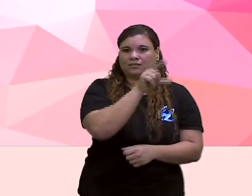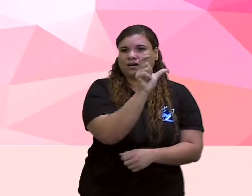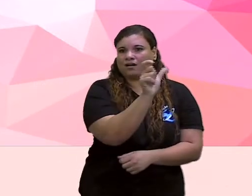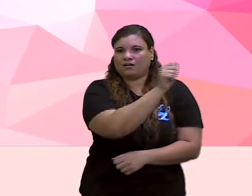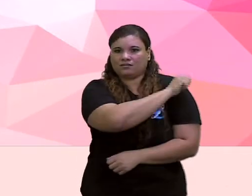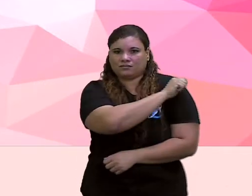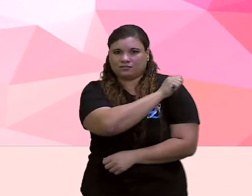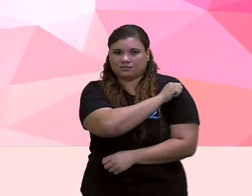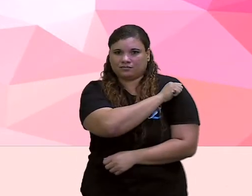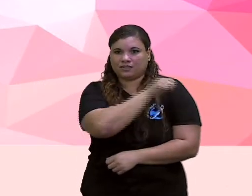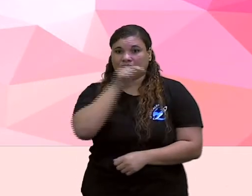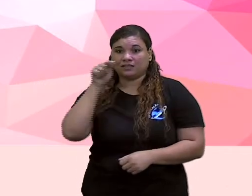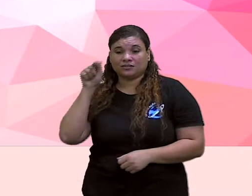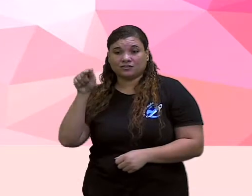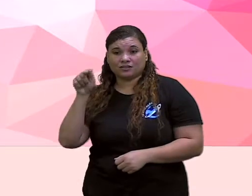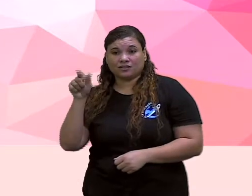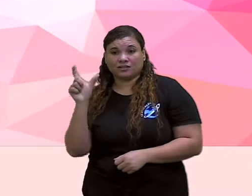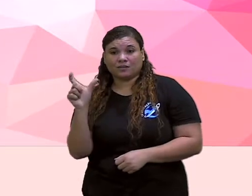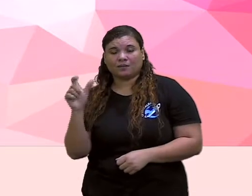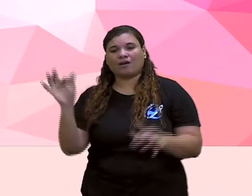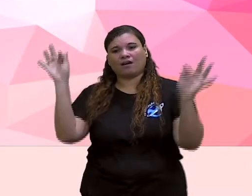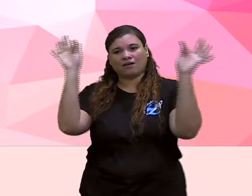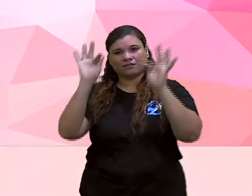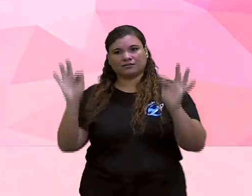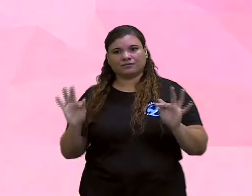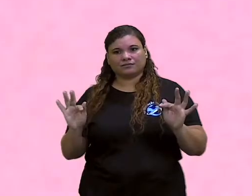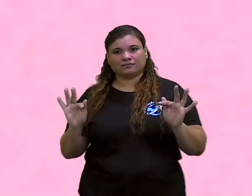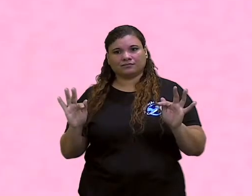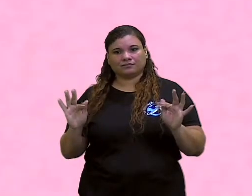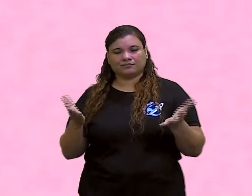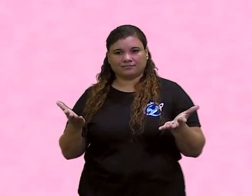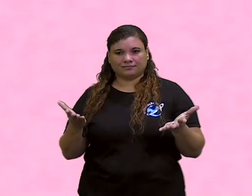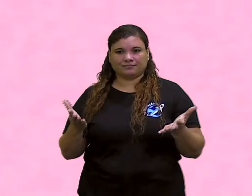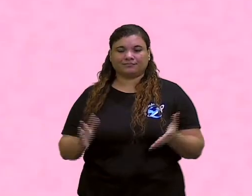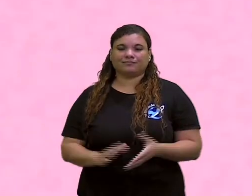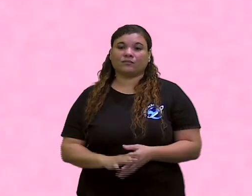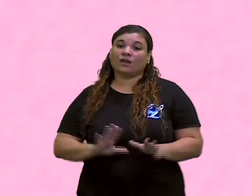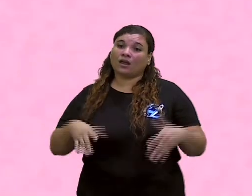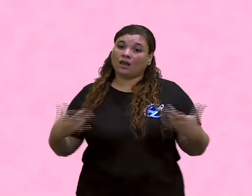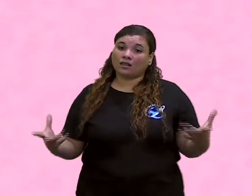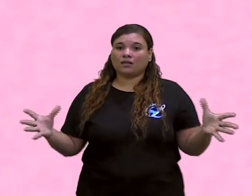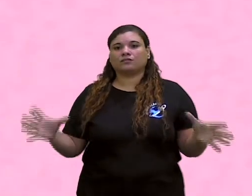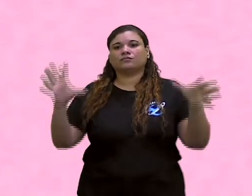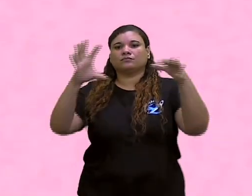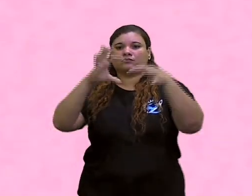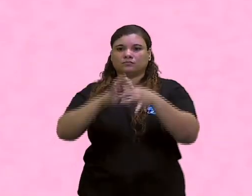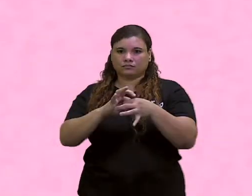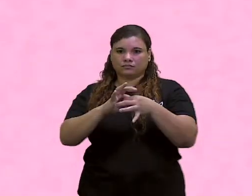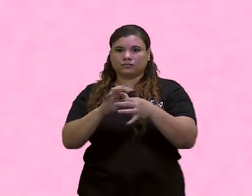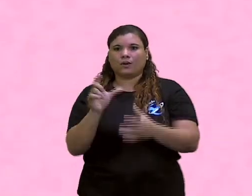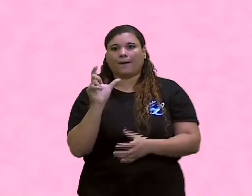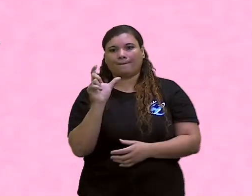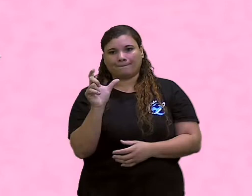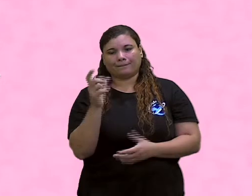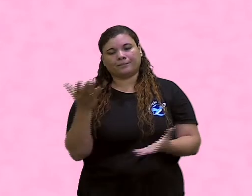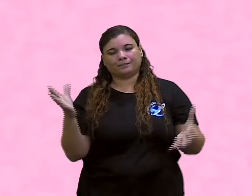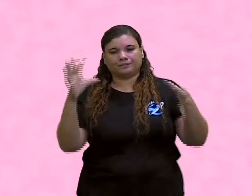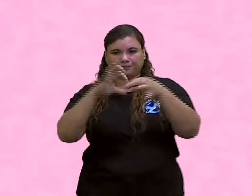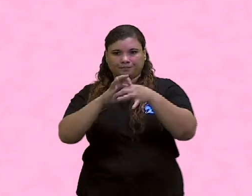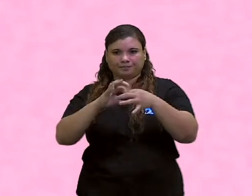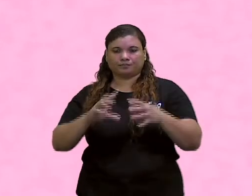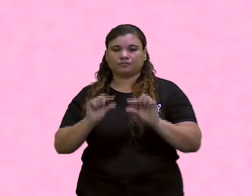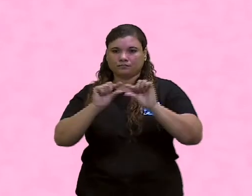sujeito. Fez relação com o termo que é um nome. Então, entendemos que, quando eu trato de